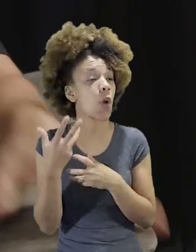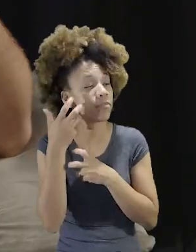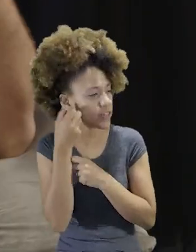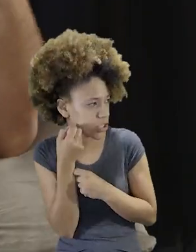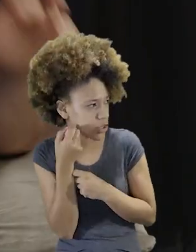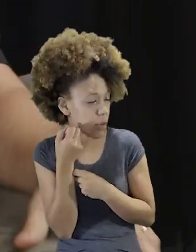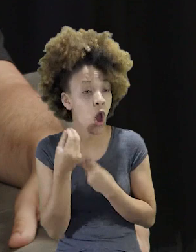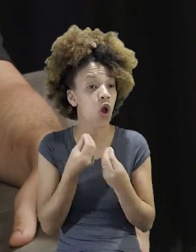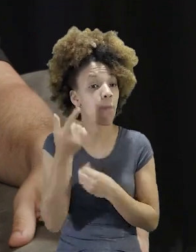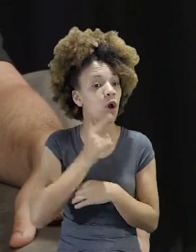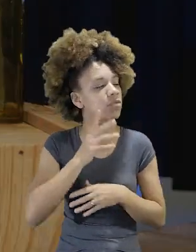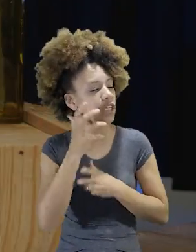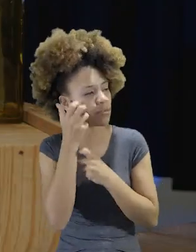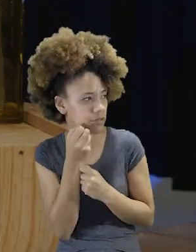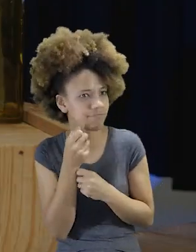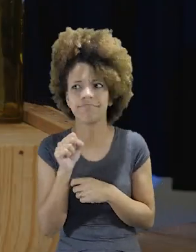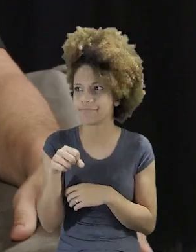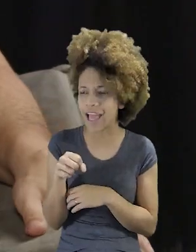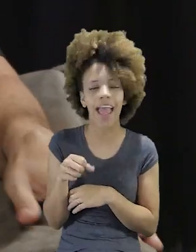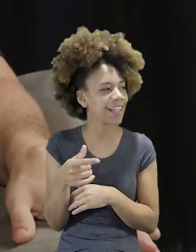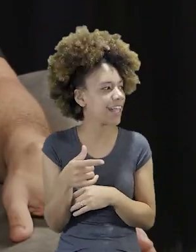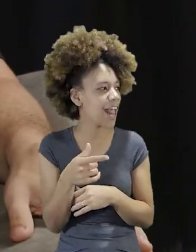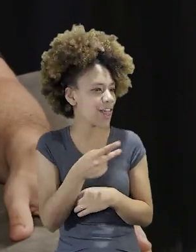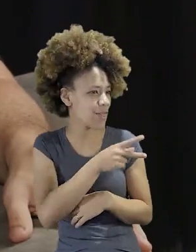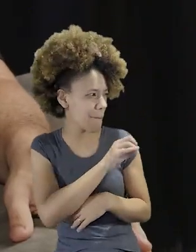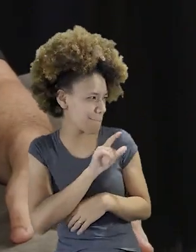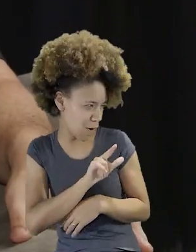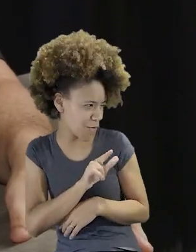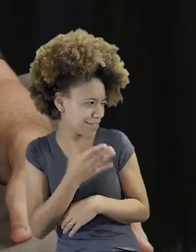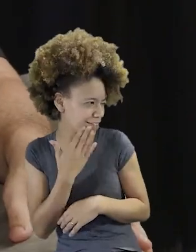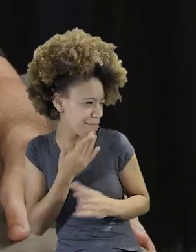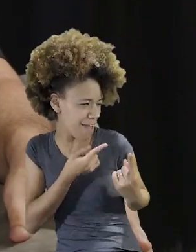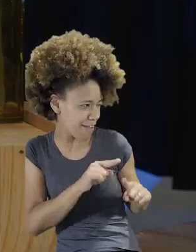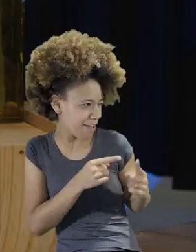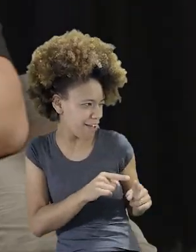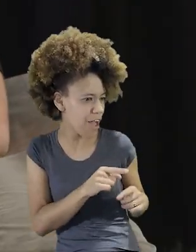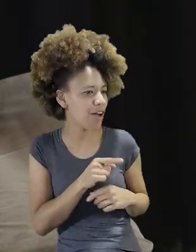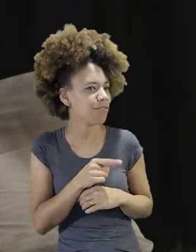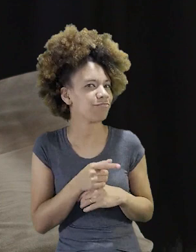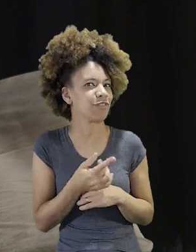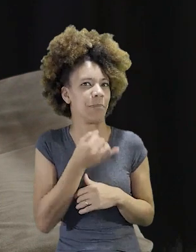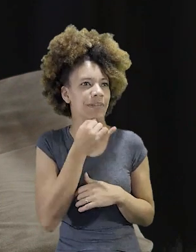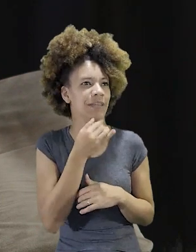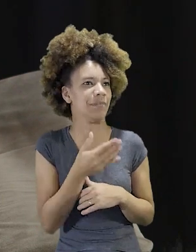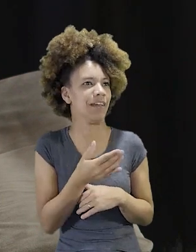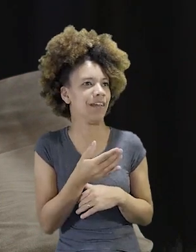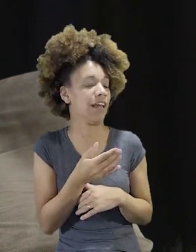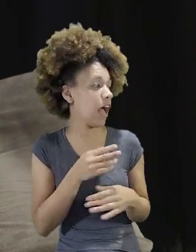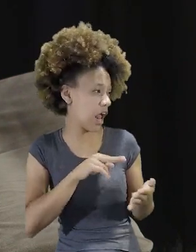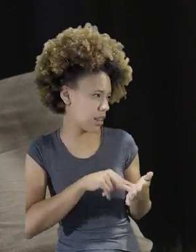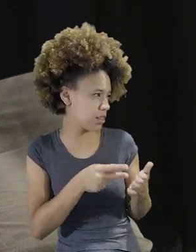é como você dorme tipo cara você consegue dormir à noite é e ele arregaça ele fala praticamente do Povo tipo mano você